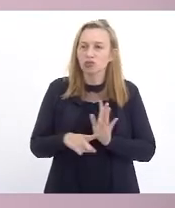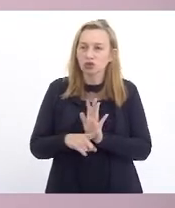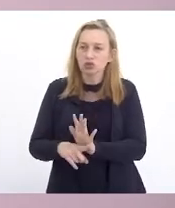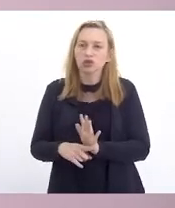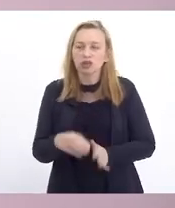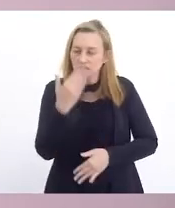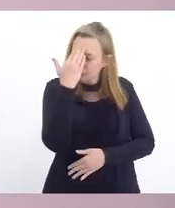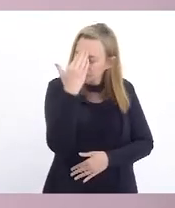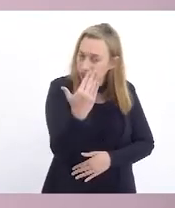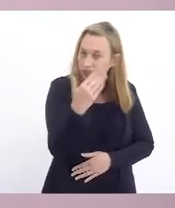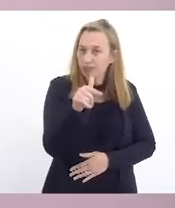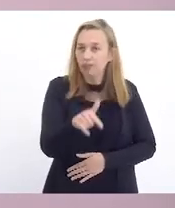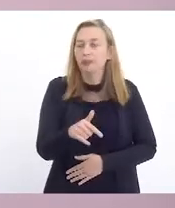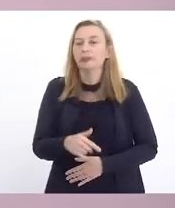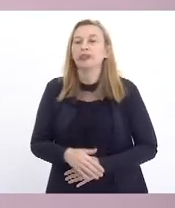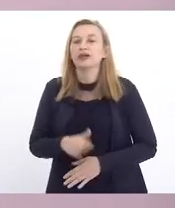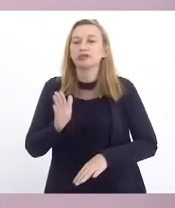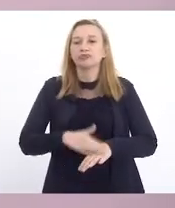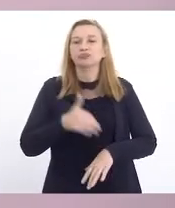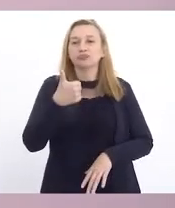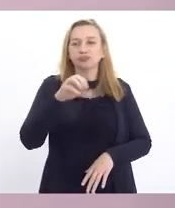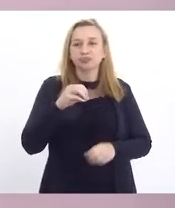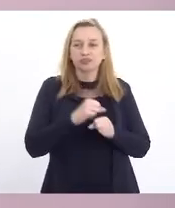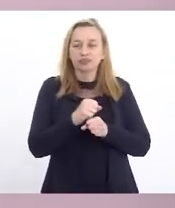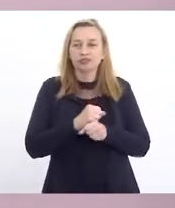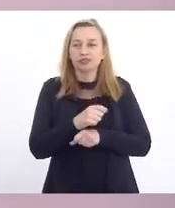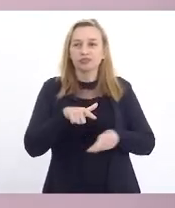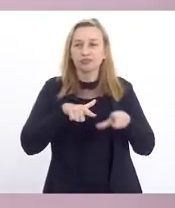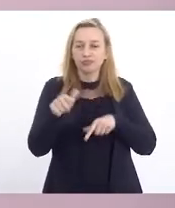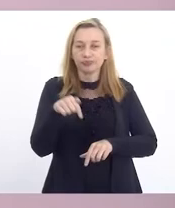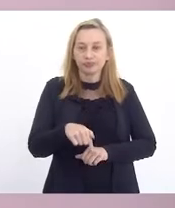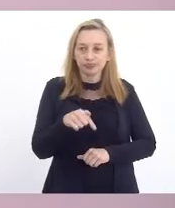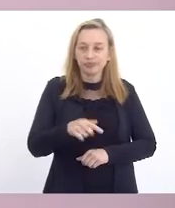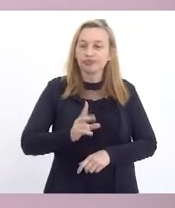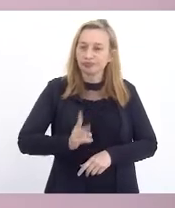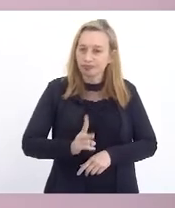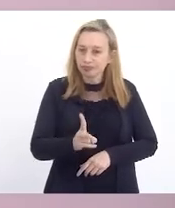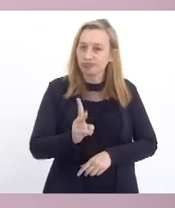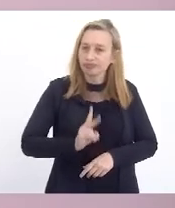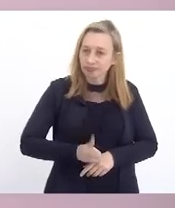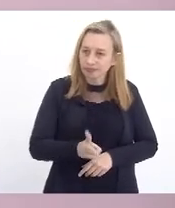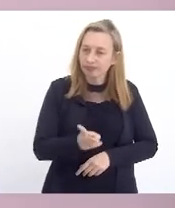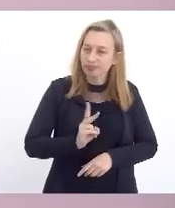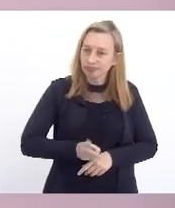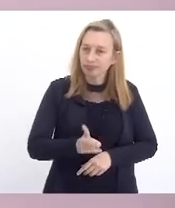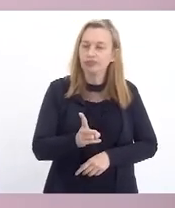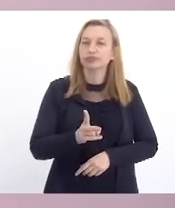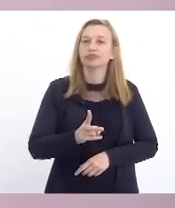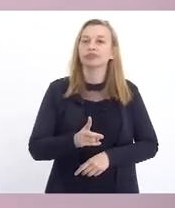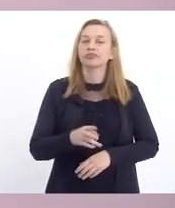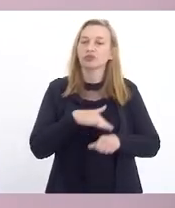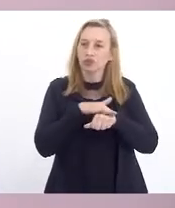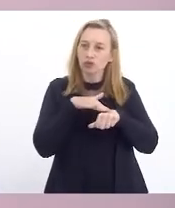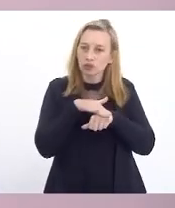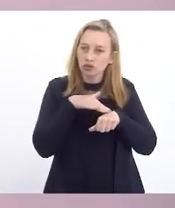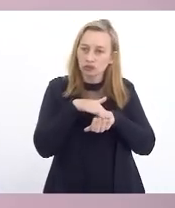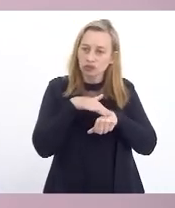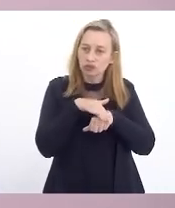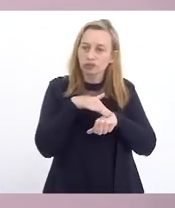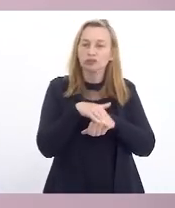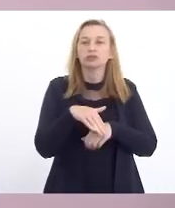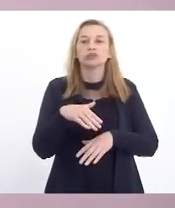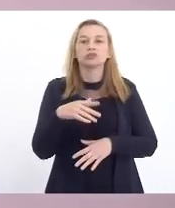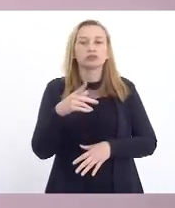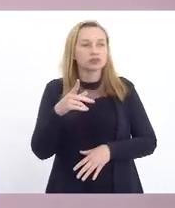meu agradecimento, já estou há mais de 10 anos aqui atuando e sempre, sempre, sempre conversando com os